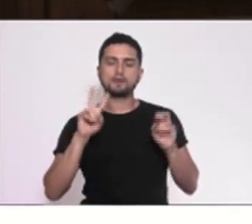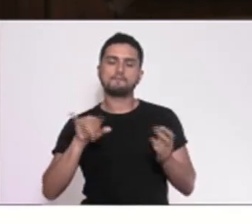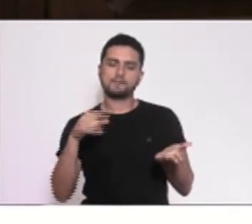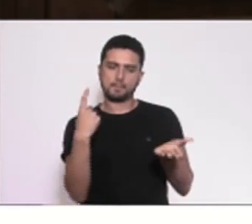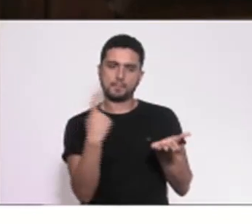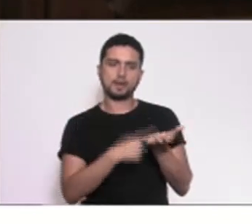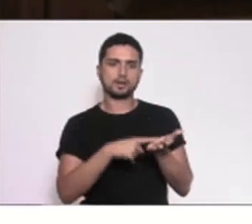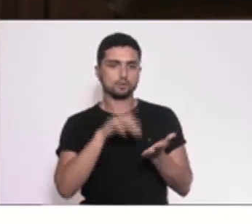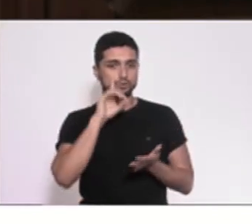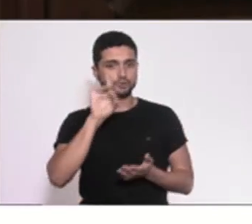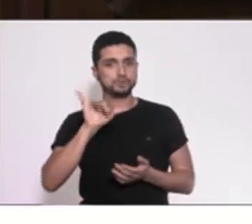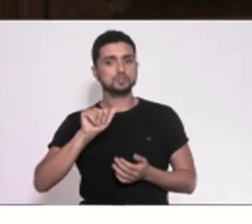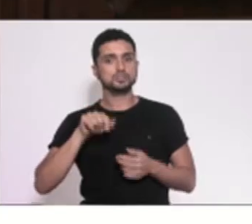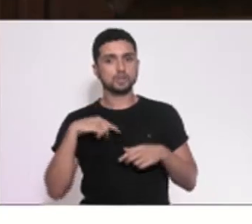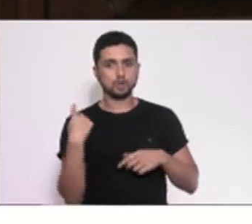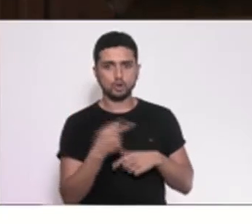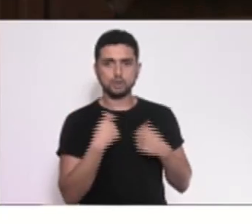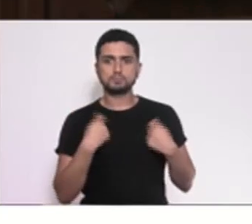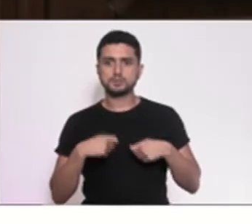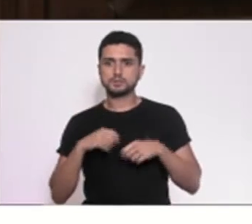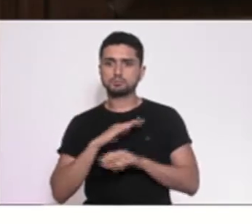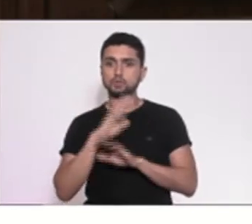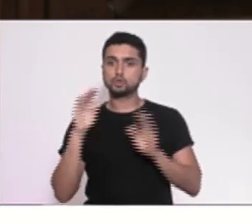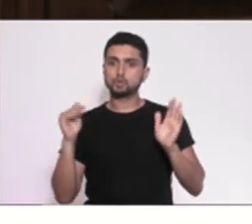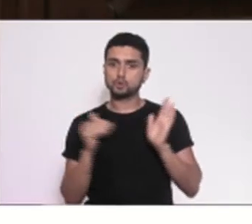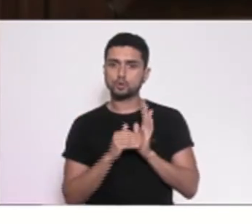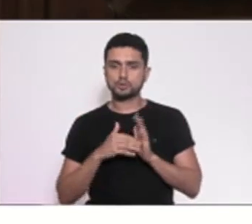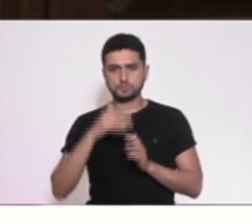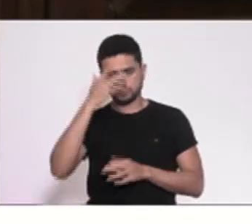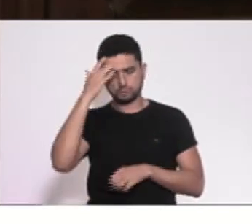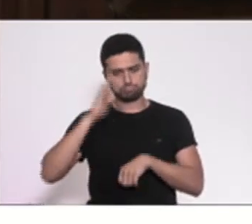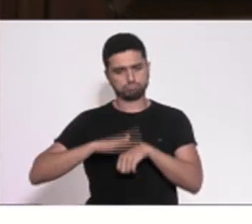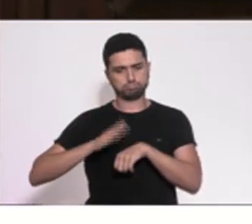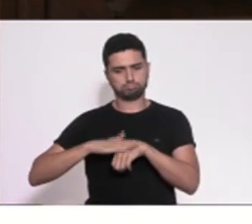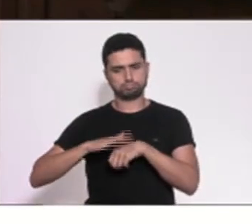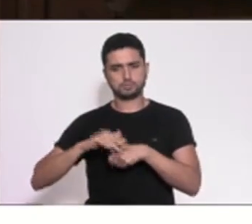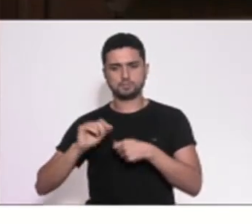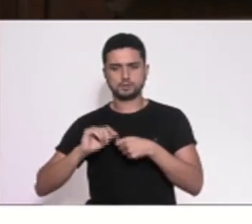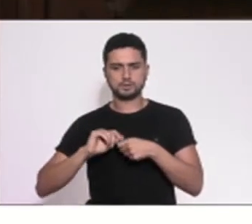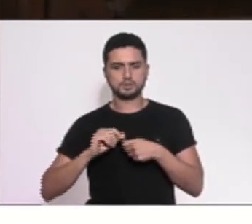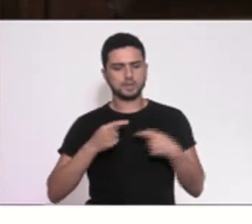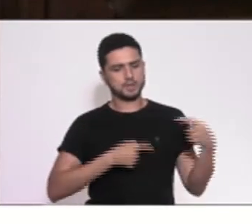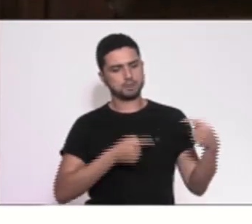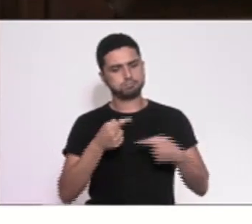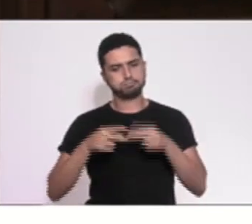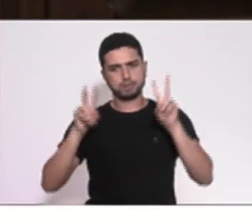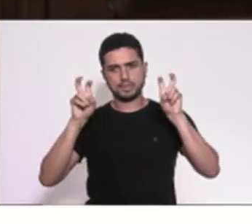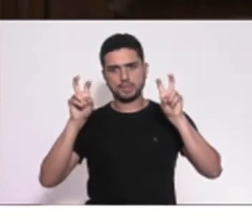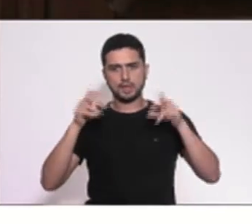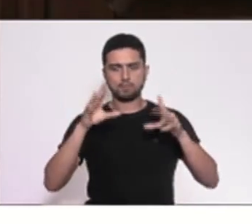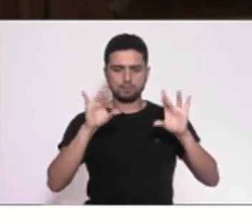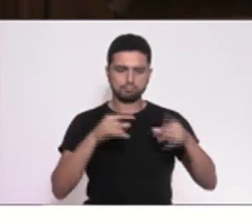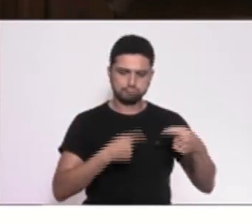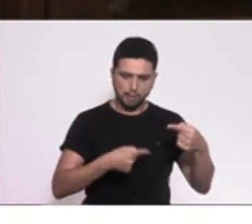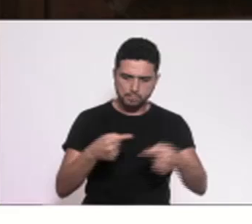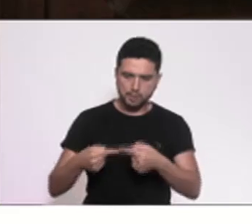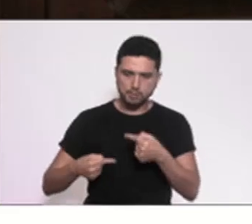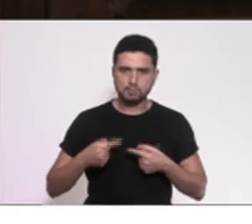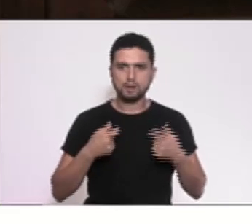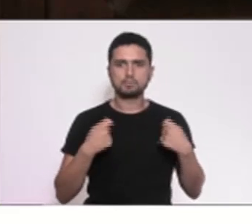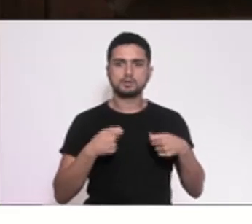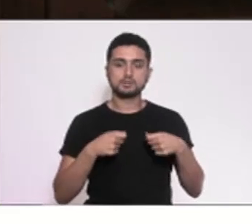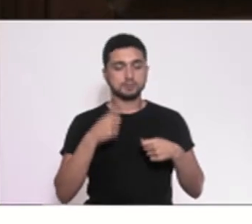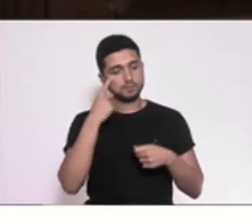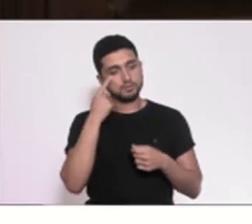data, porque a gente precisa que todos os atores envolvidos nesse tema sejam consultados e